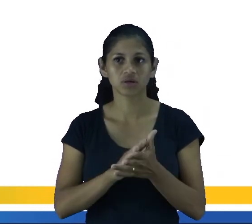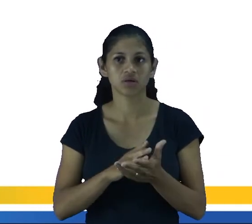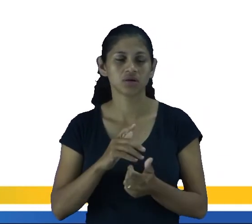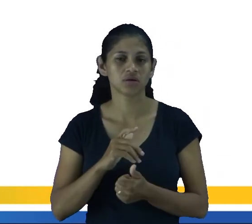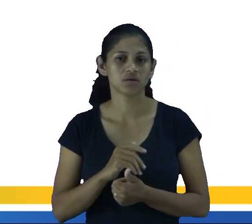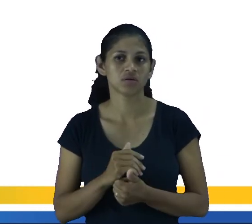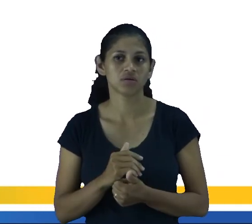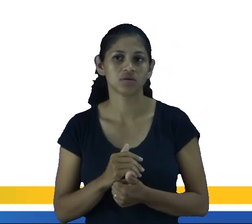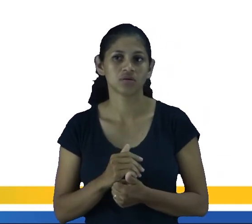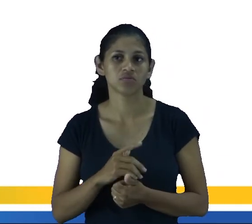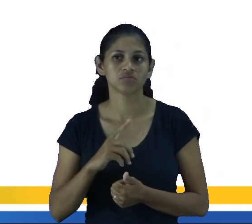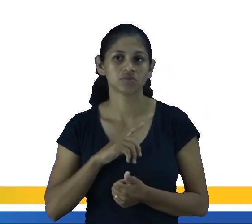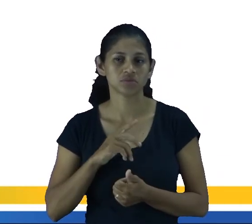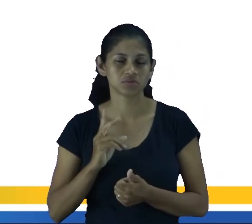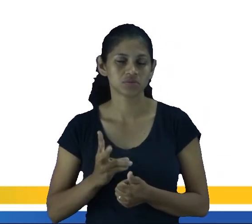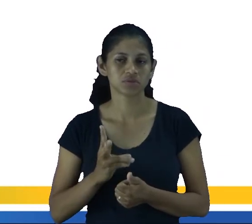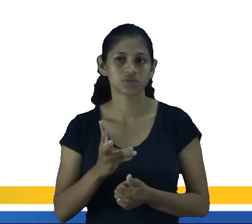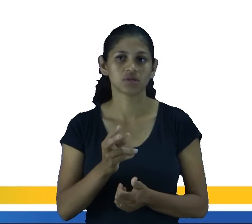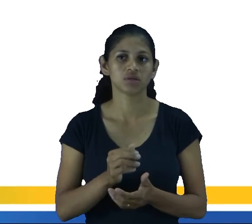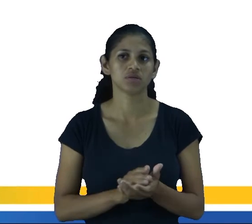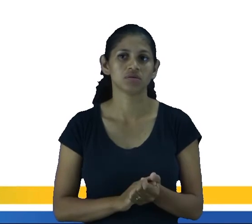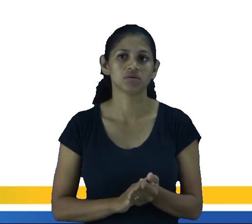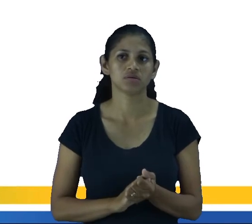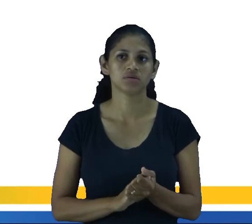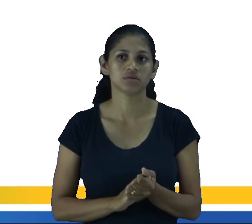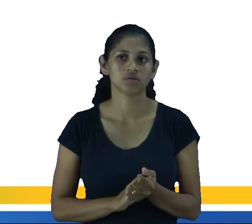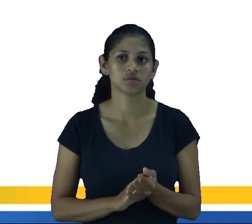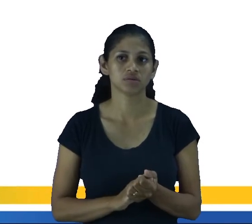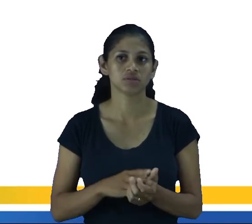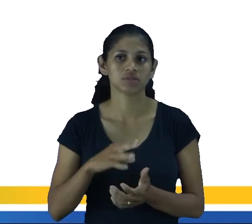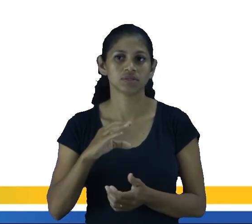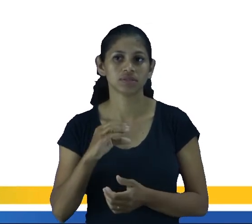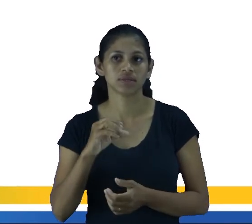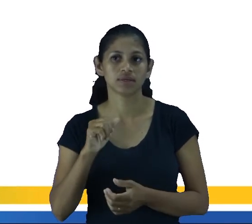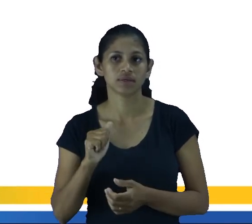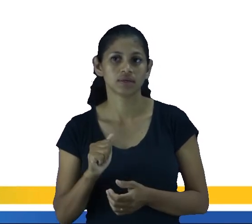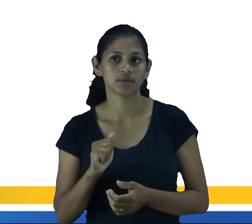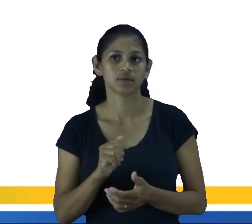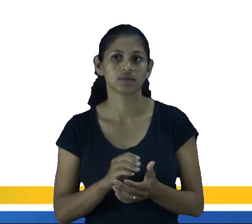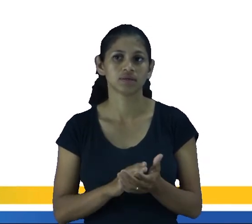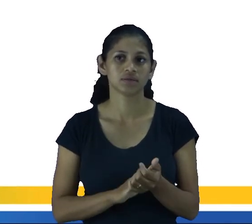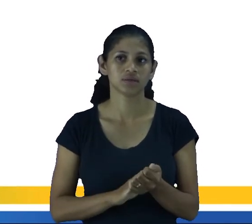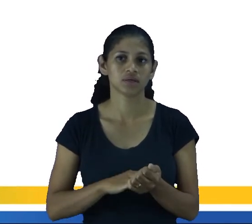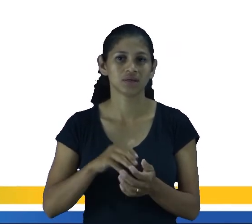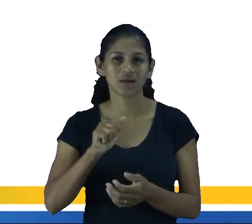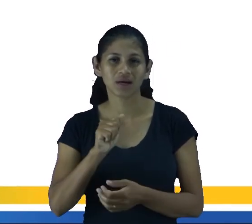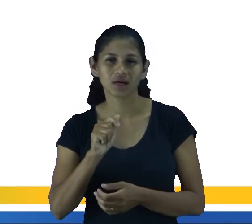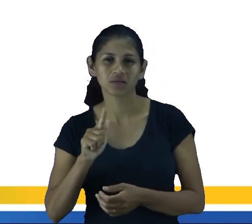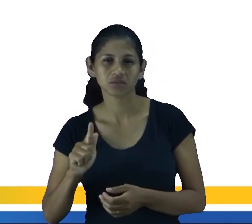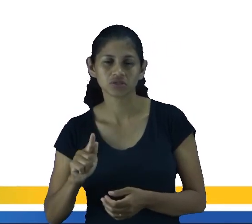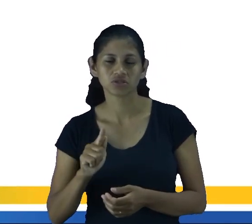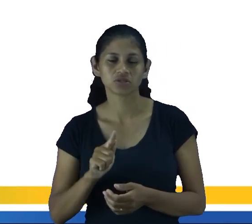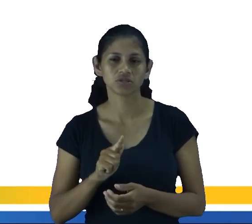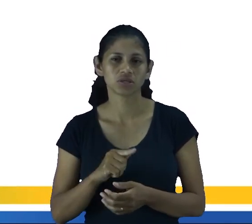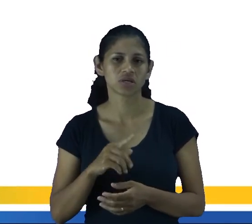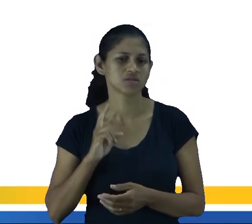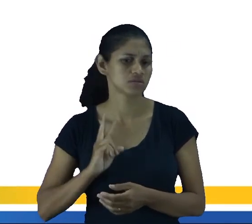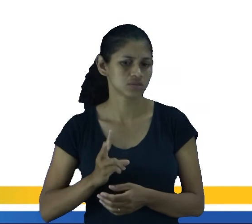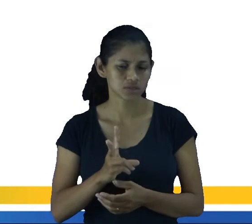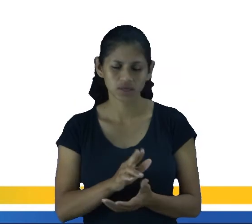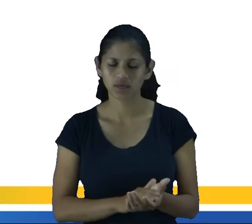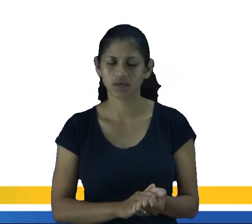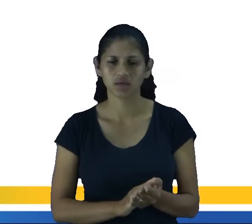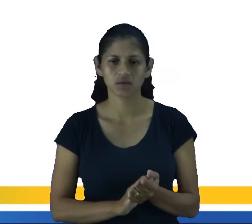ligado ali com cálcio, com estrôncio, com bário ou com chumbo, né, vai formar ali uma solução insolúvel,